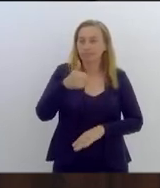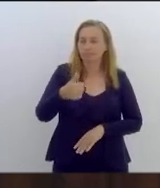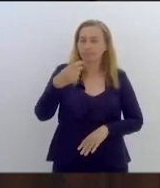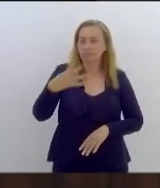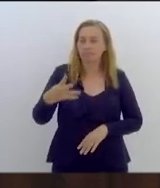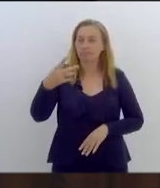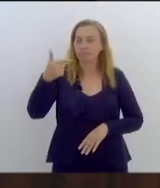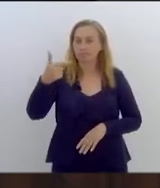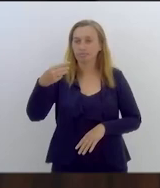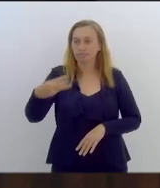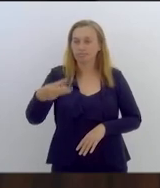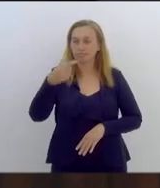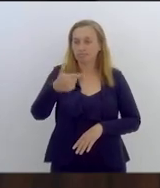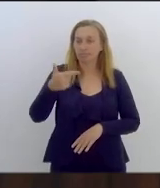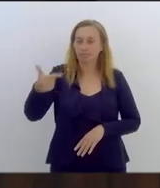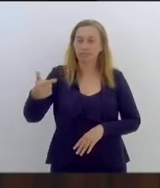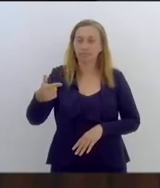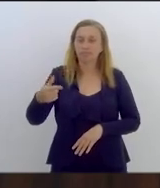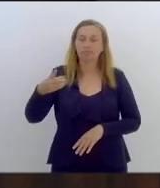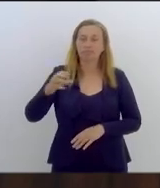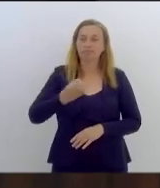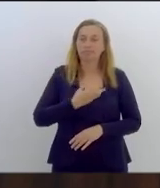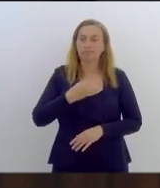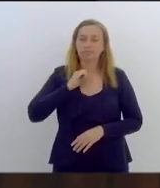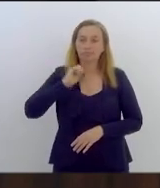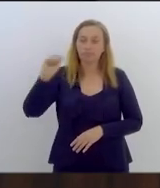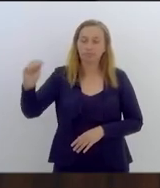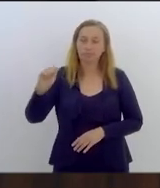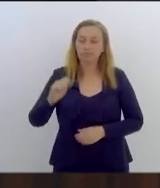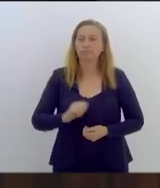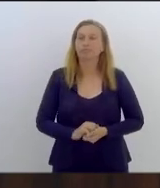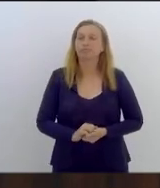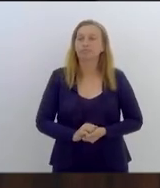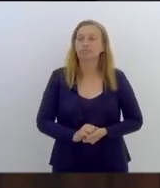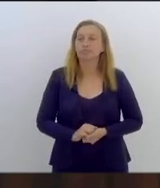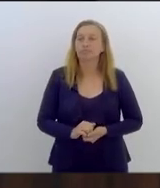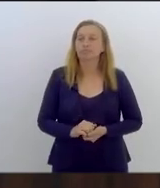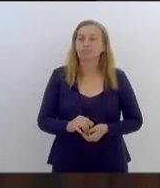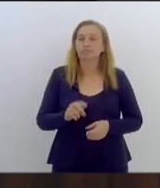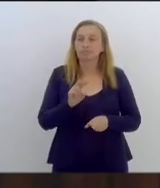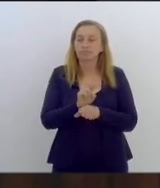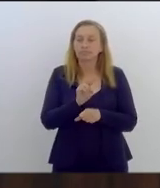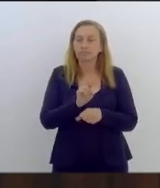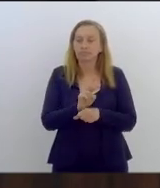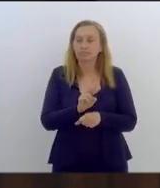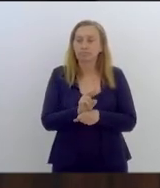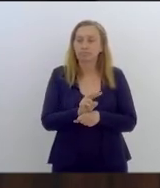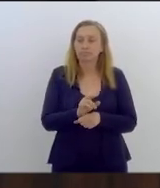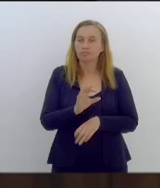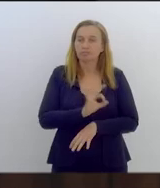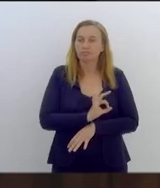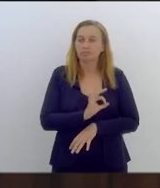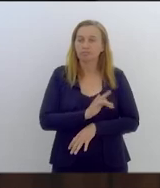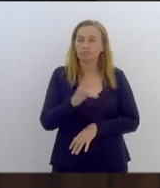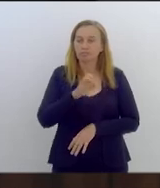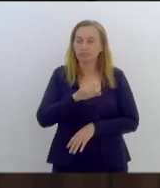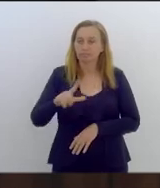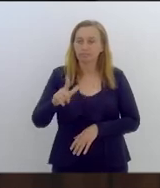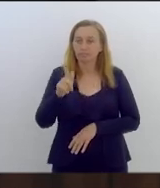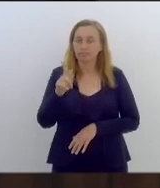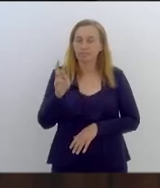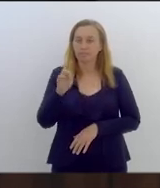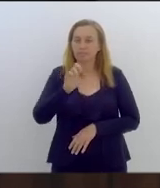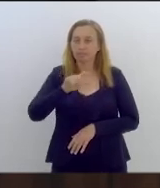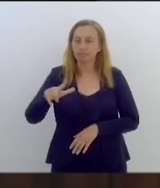deputado Marcos Abraão. Concede medalha de Tiradentes de respectivo diploma ao ilustríssimo inspetor da Polícia Penal, senhor Gabriel Barbosa Salles. Presidente da